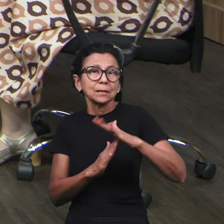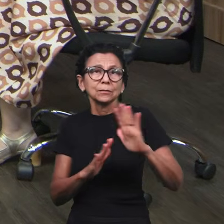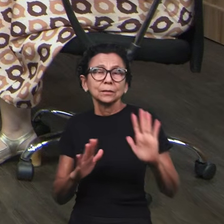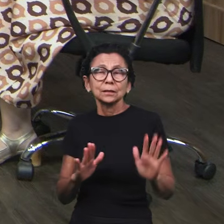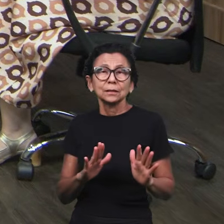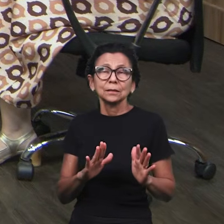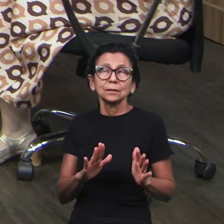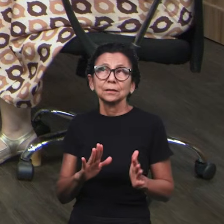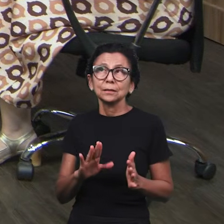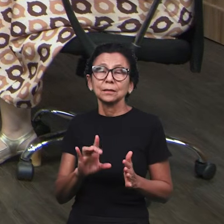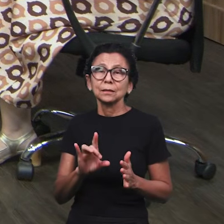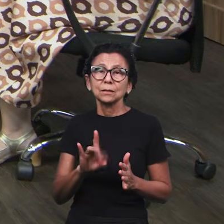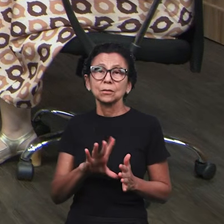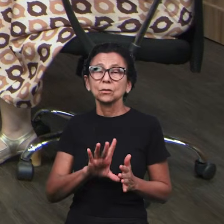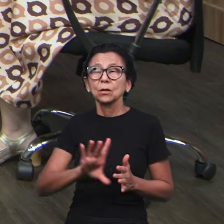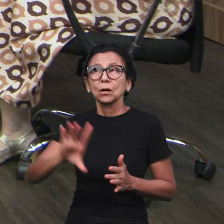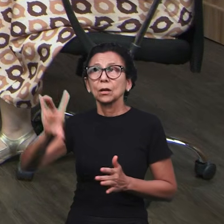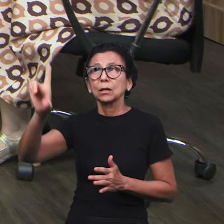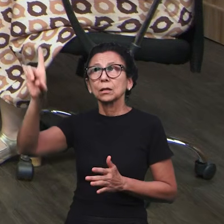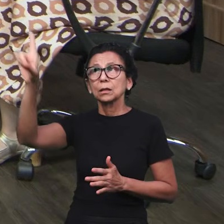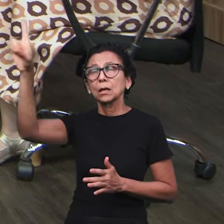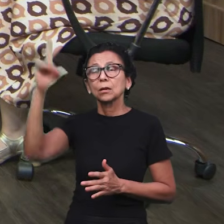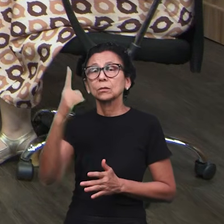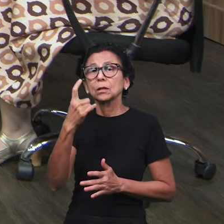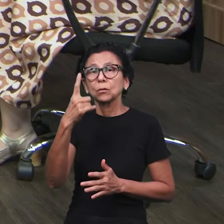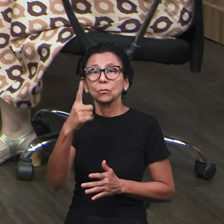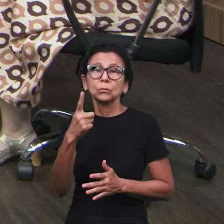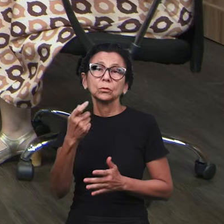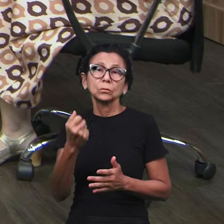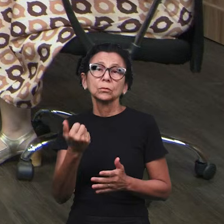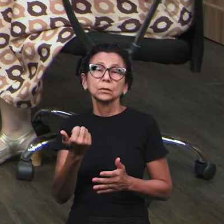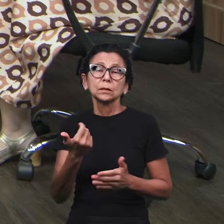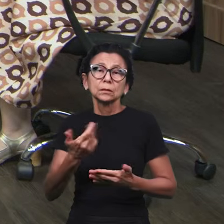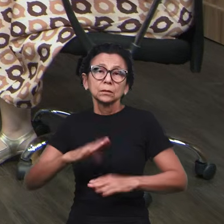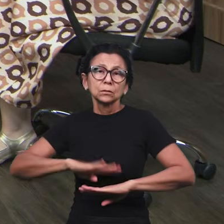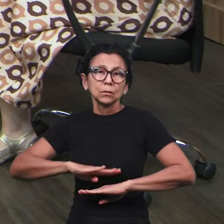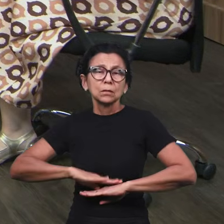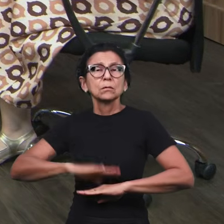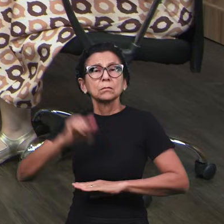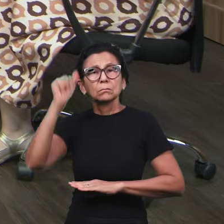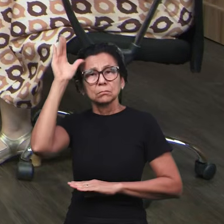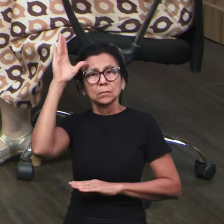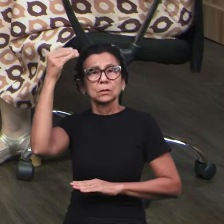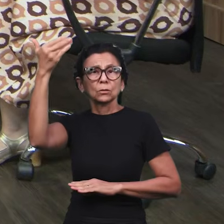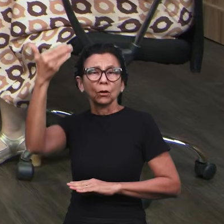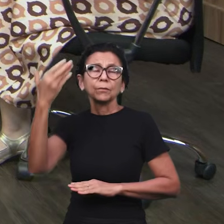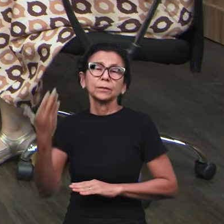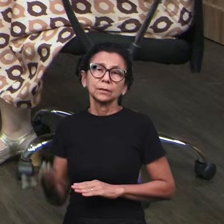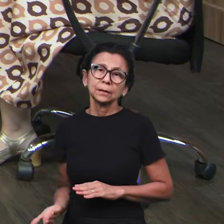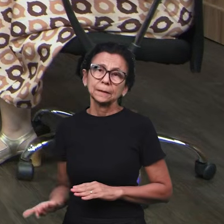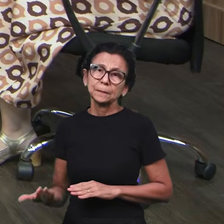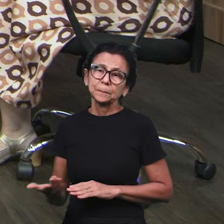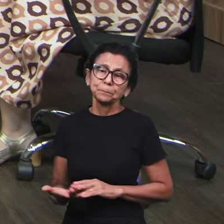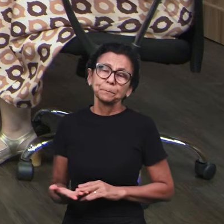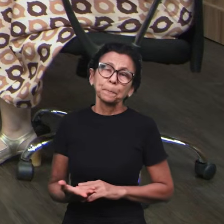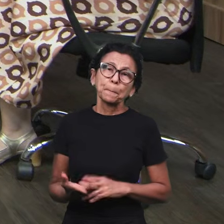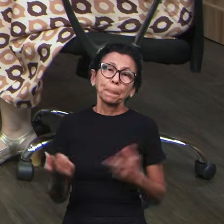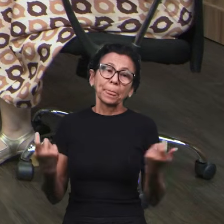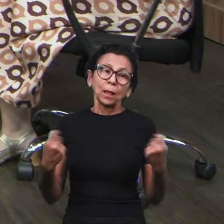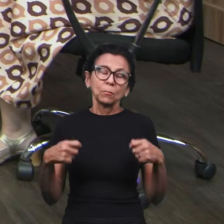Deus consegue resolver certas situações. Então, nós temos que ter